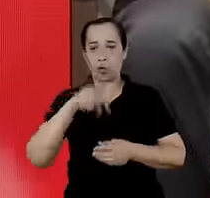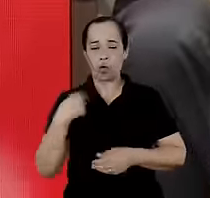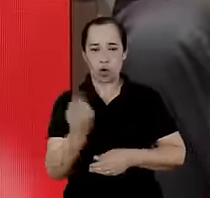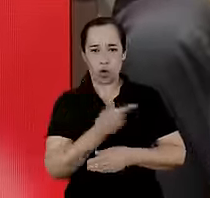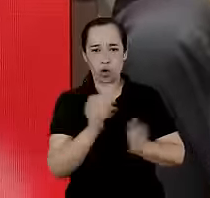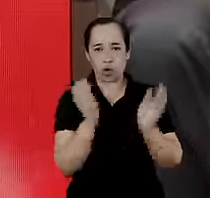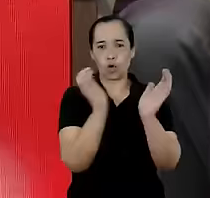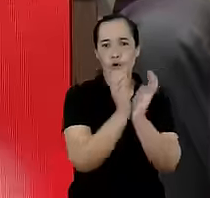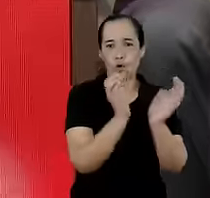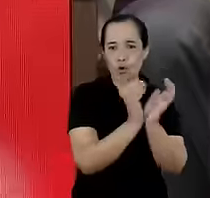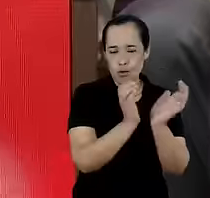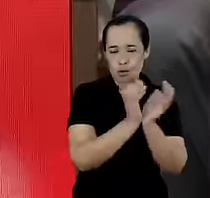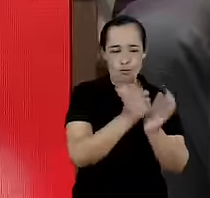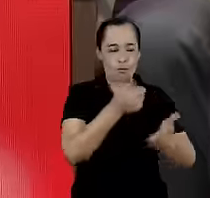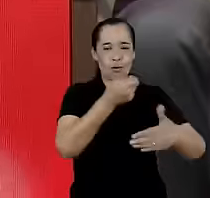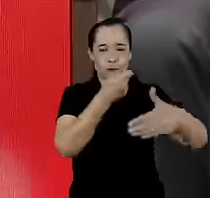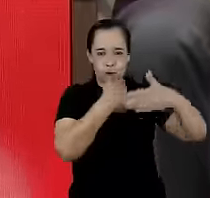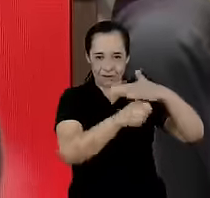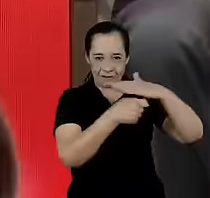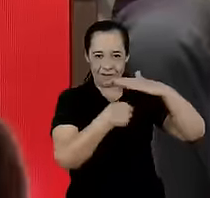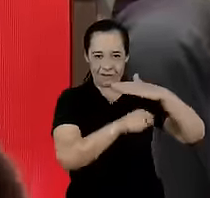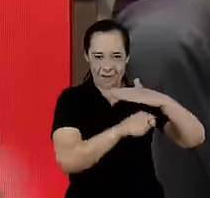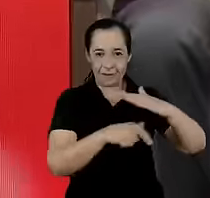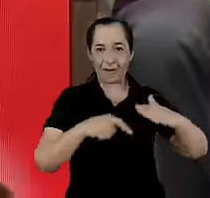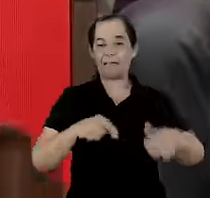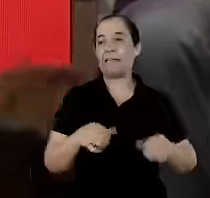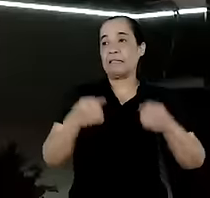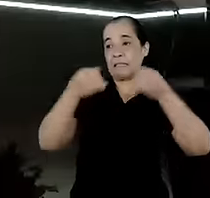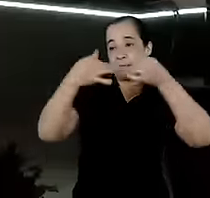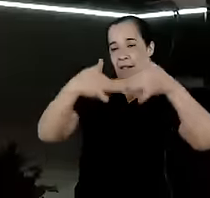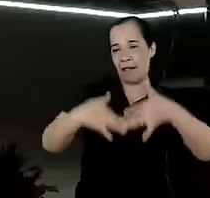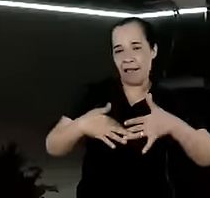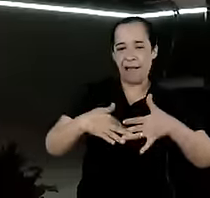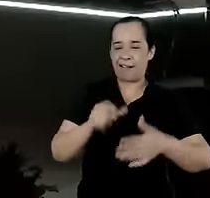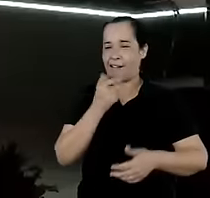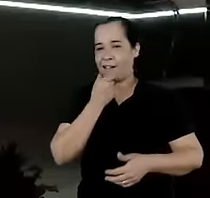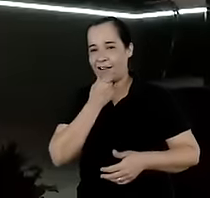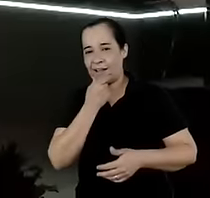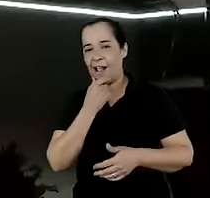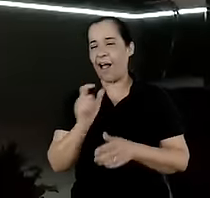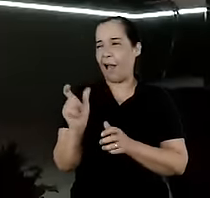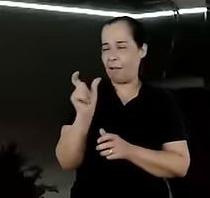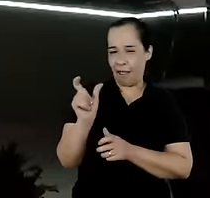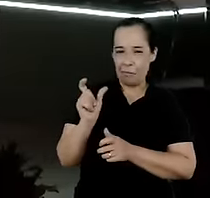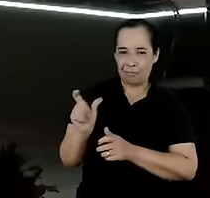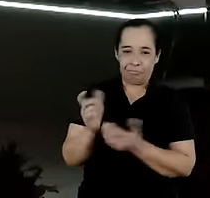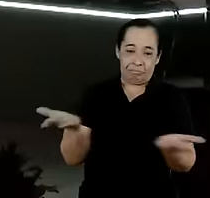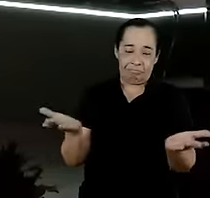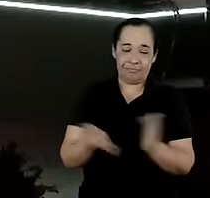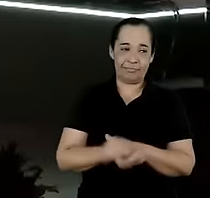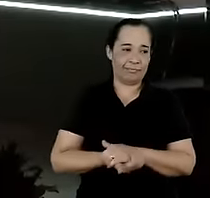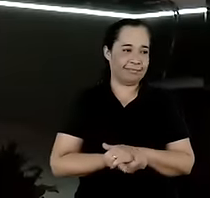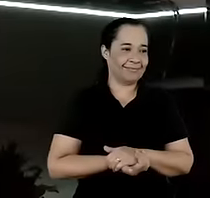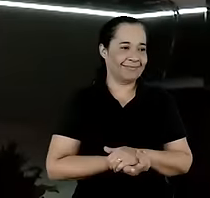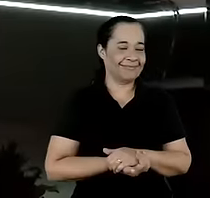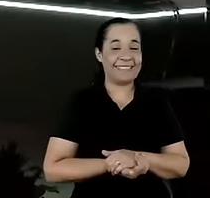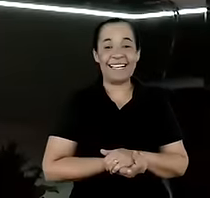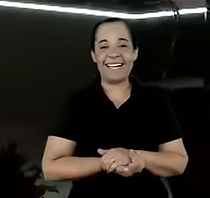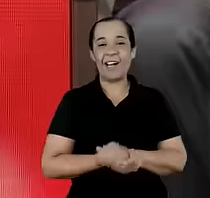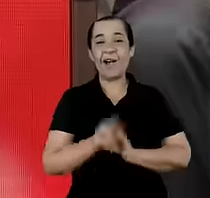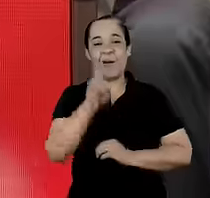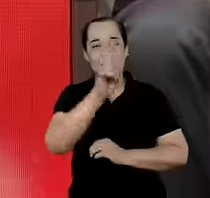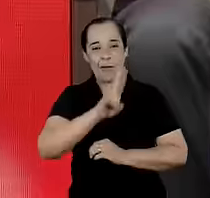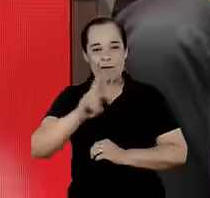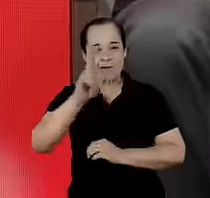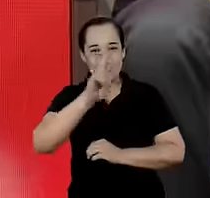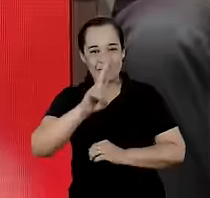longer mas tem um estrategista lá fala assim é Higher for longer but not forever então usando um pouco esse esse pano de